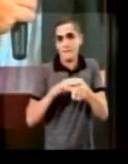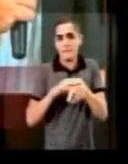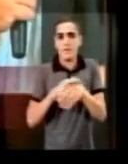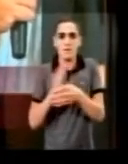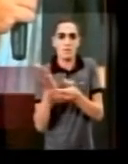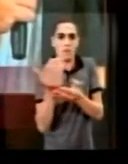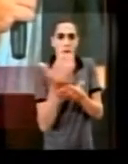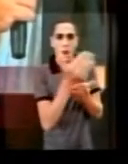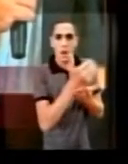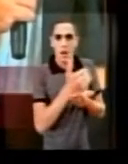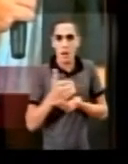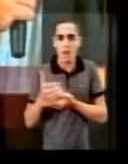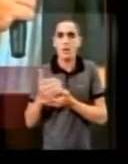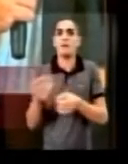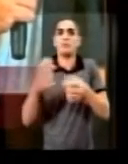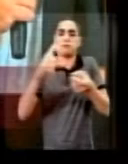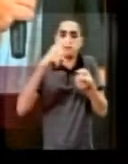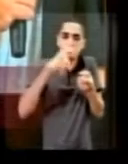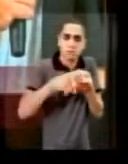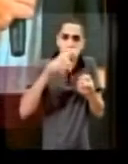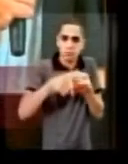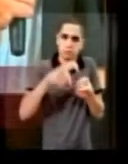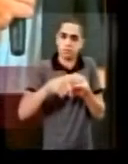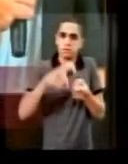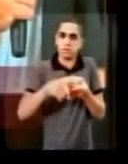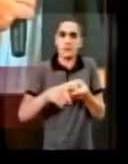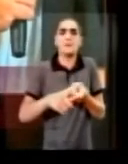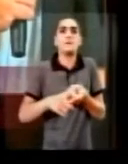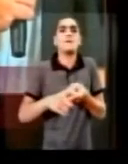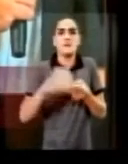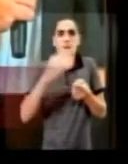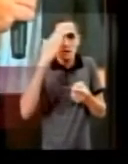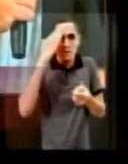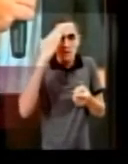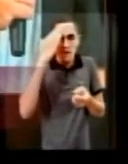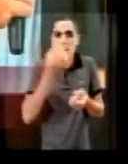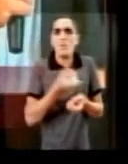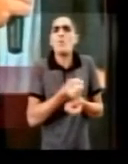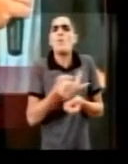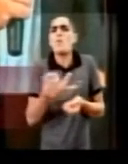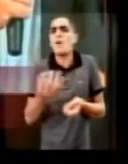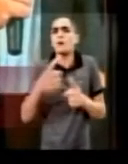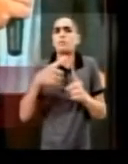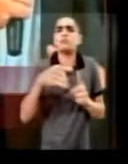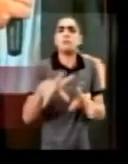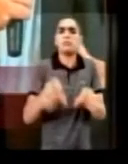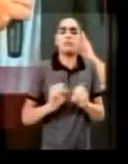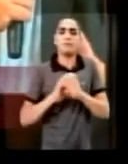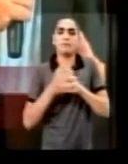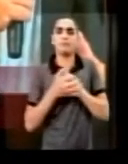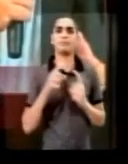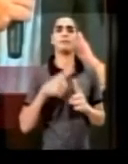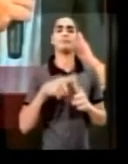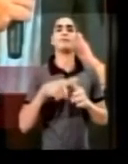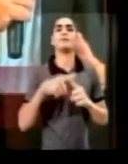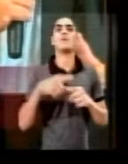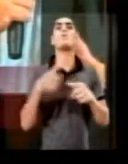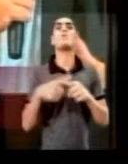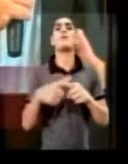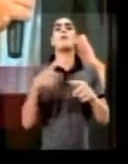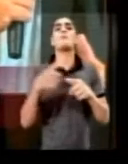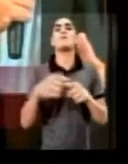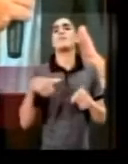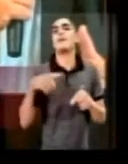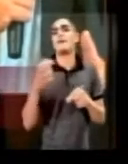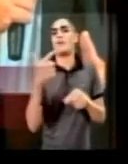testagem. Quantos porcentos deles dão positivo? Por quê? Porque existem outros vírus